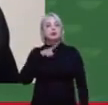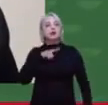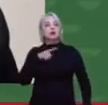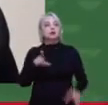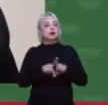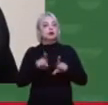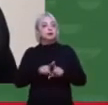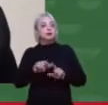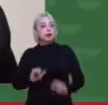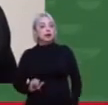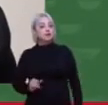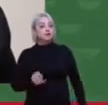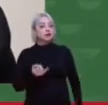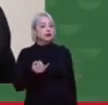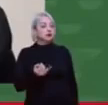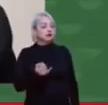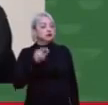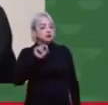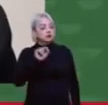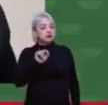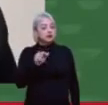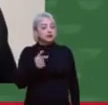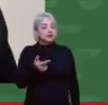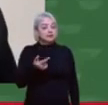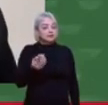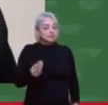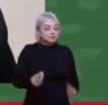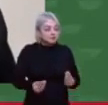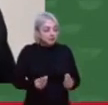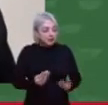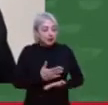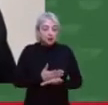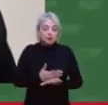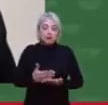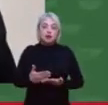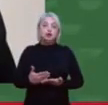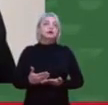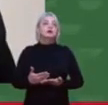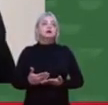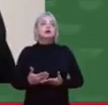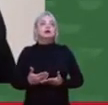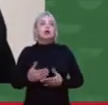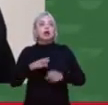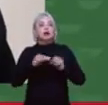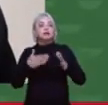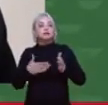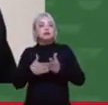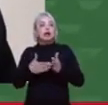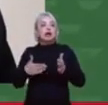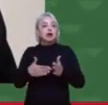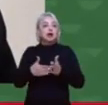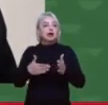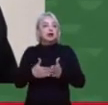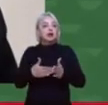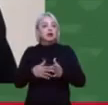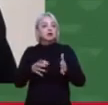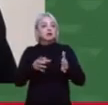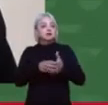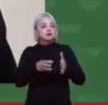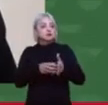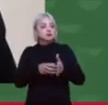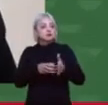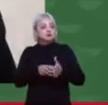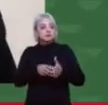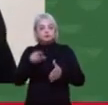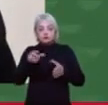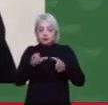a vantagem de você não, a partir da cláusula de barreira, extinguir partidos. Um